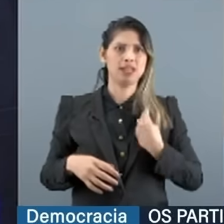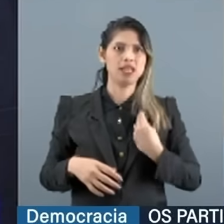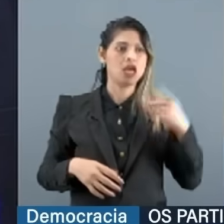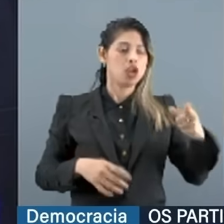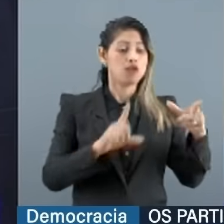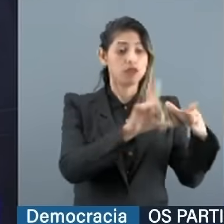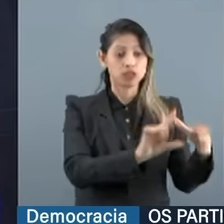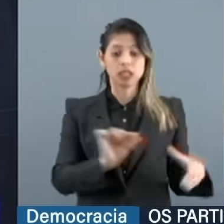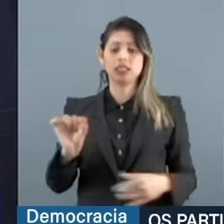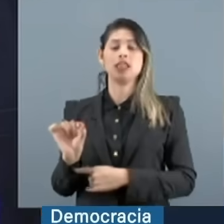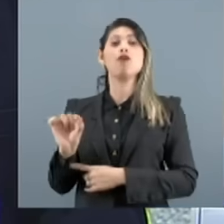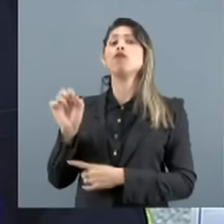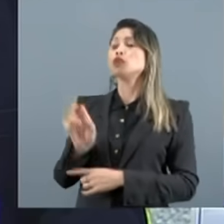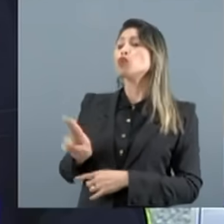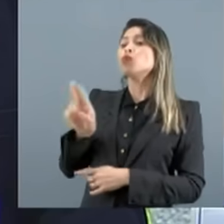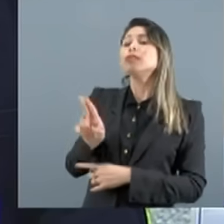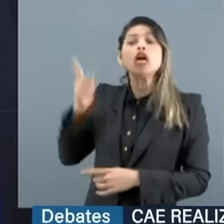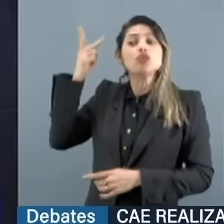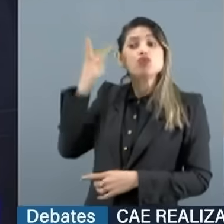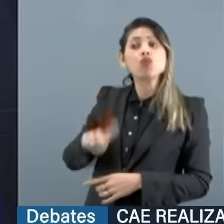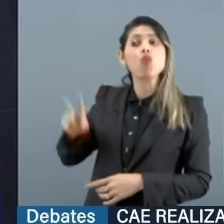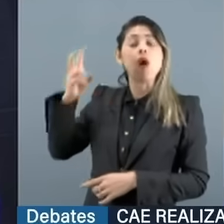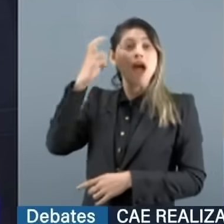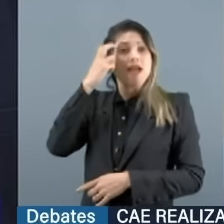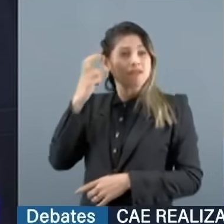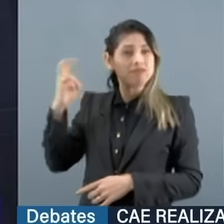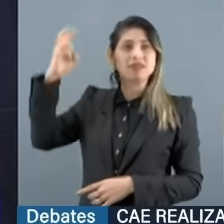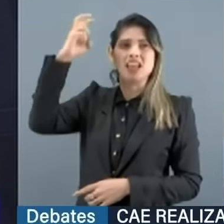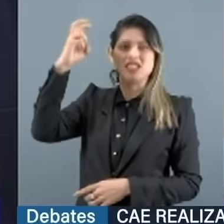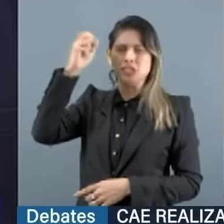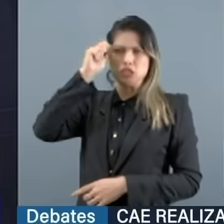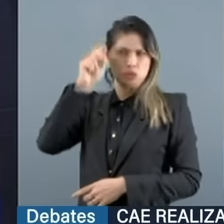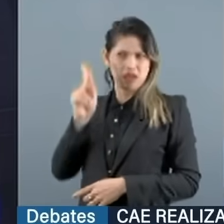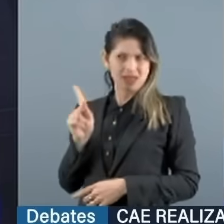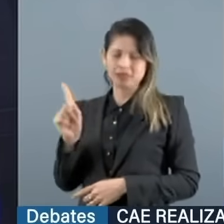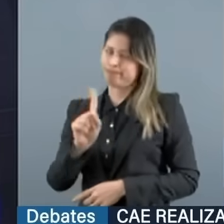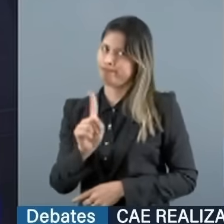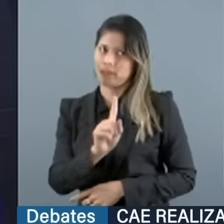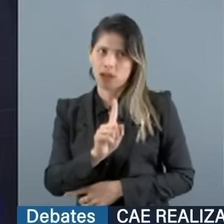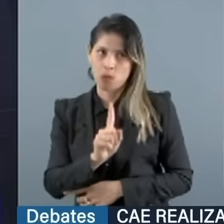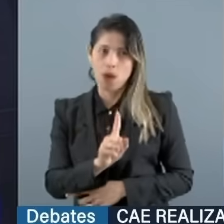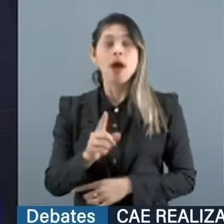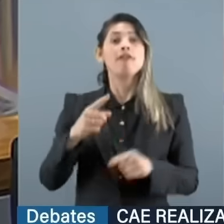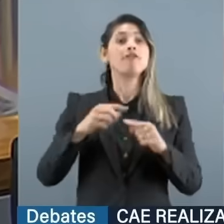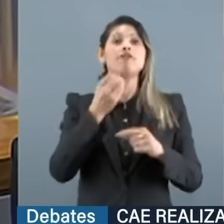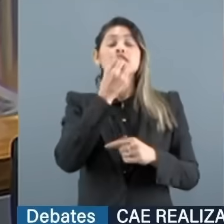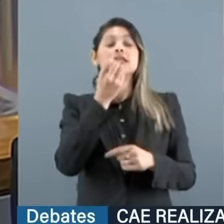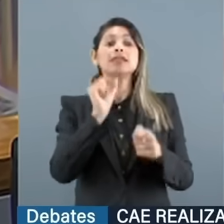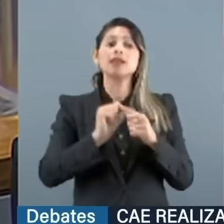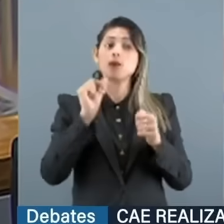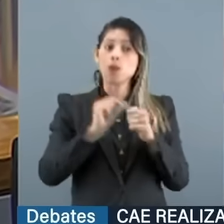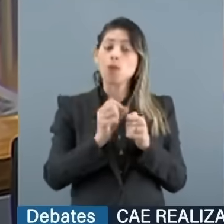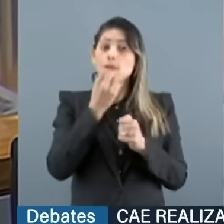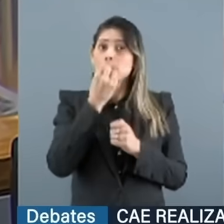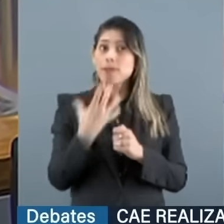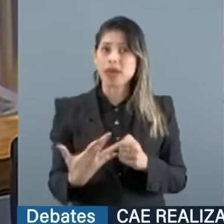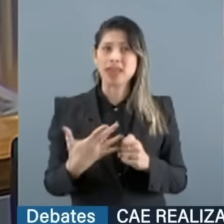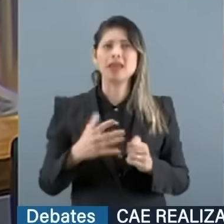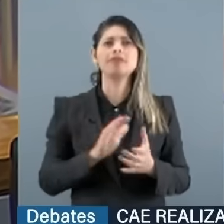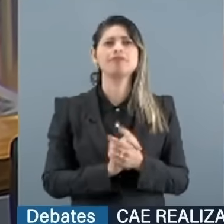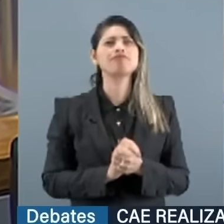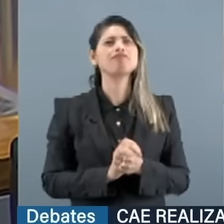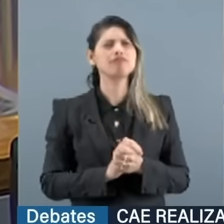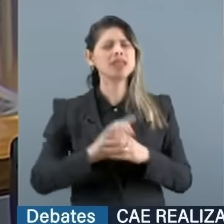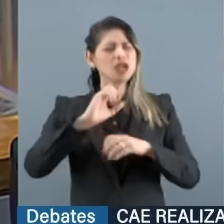use essa sua inteligência, não esperteza, para o bem. E quando você sair daqui a alguns anos, eu gostaria muito de me